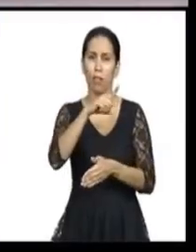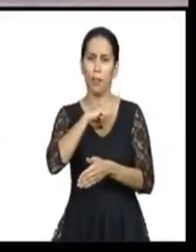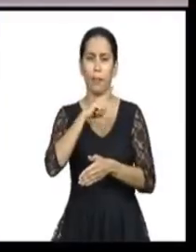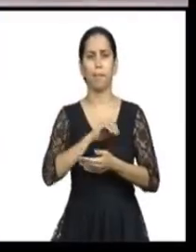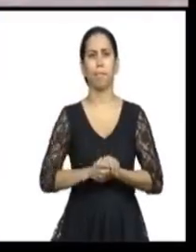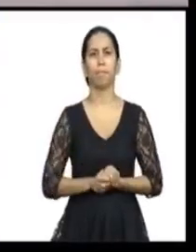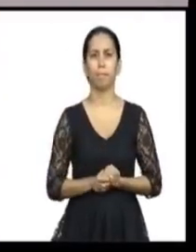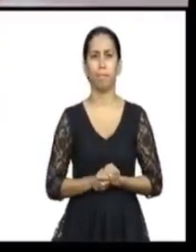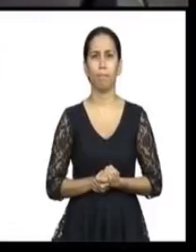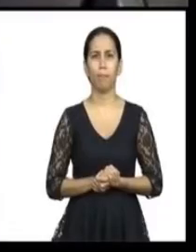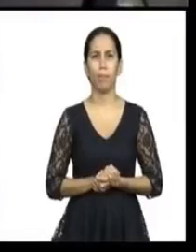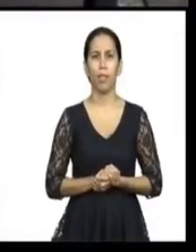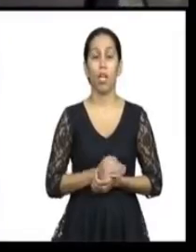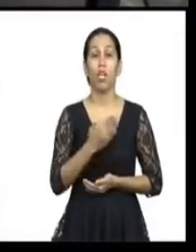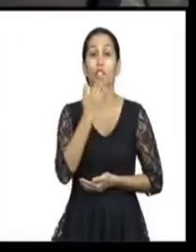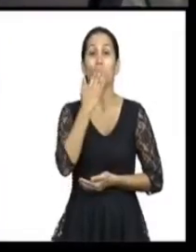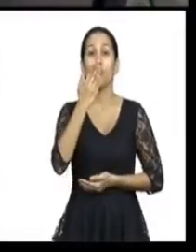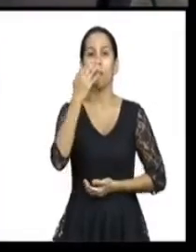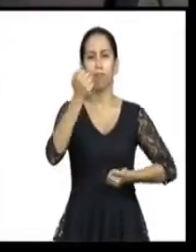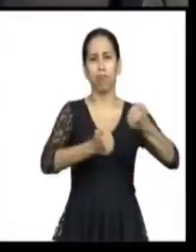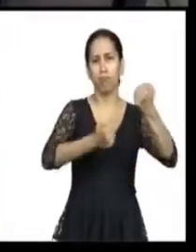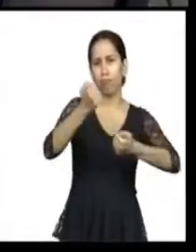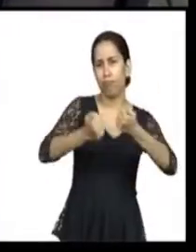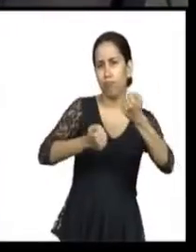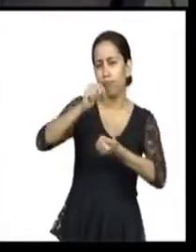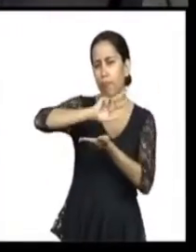os veículos leves e os equipamentos,